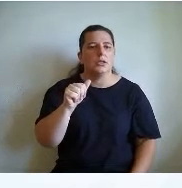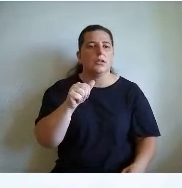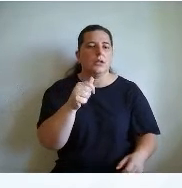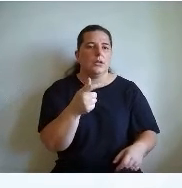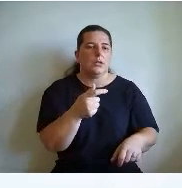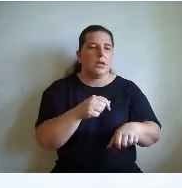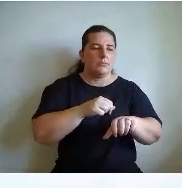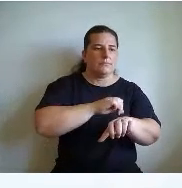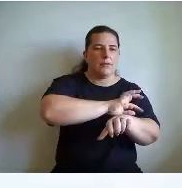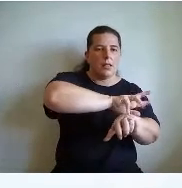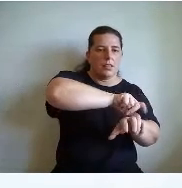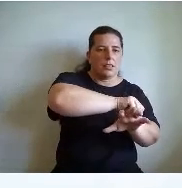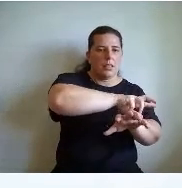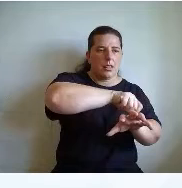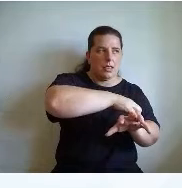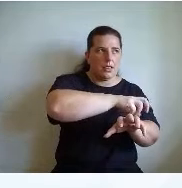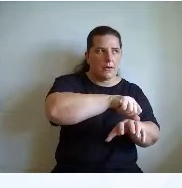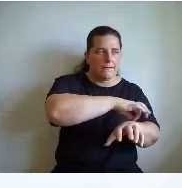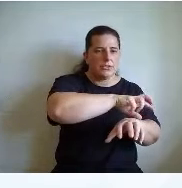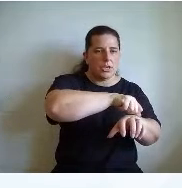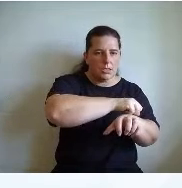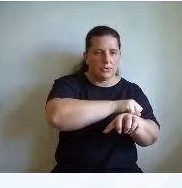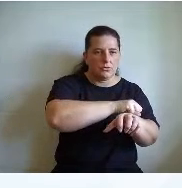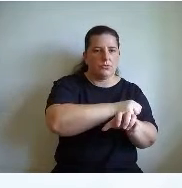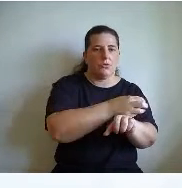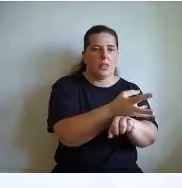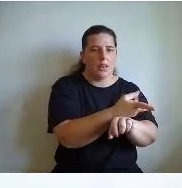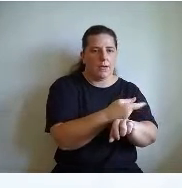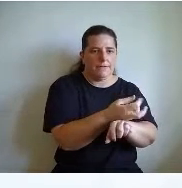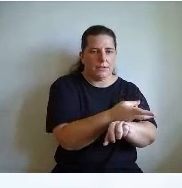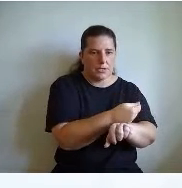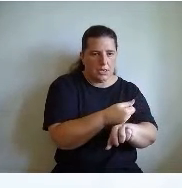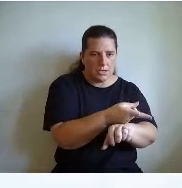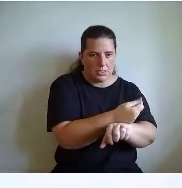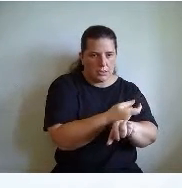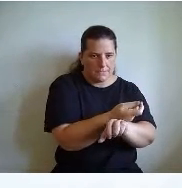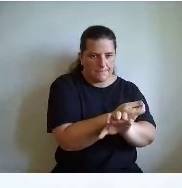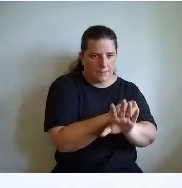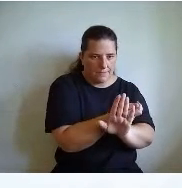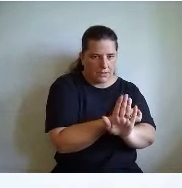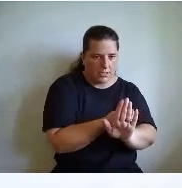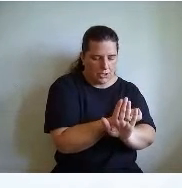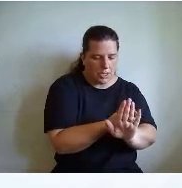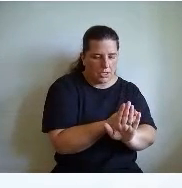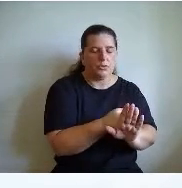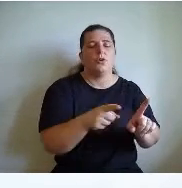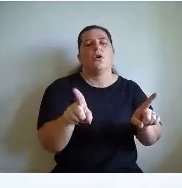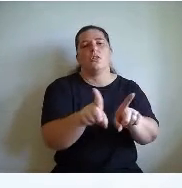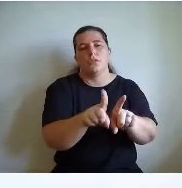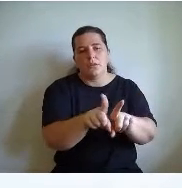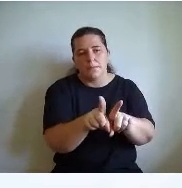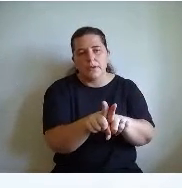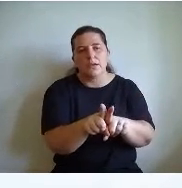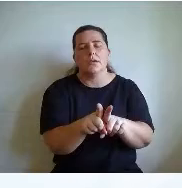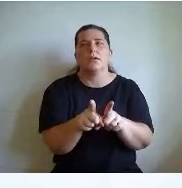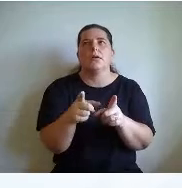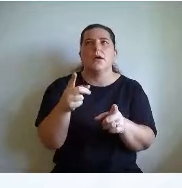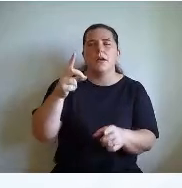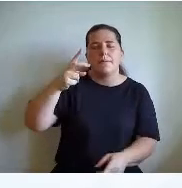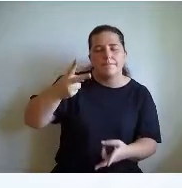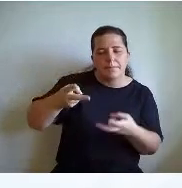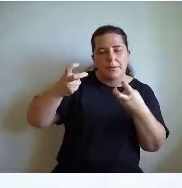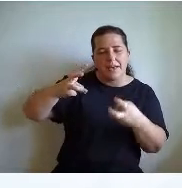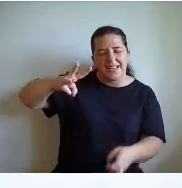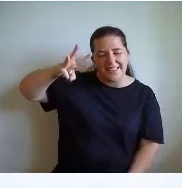Como você percebe a mudança que nós já sentimos? Ele chegou na terça-feira, né?